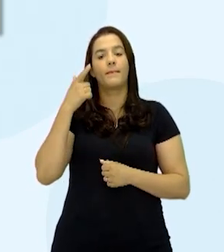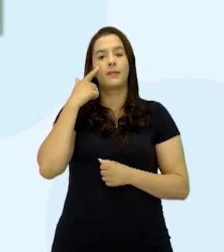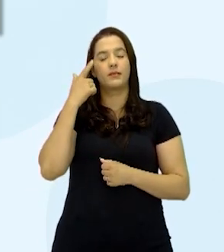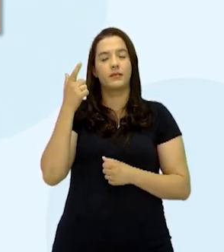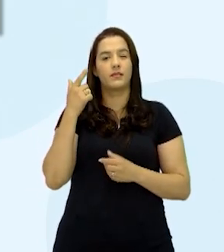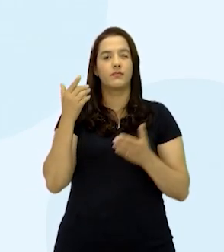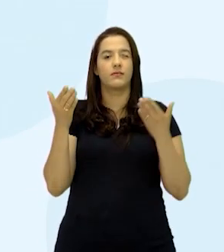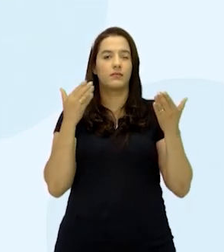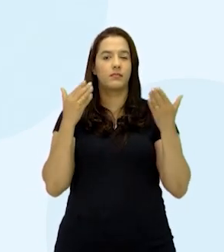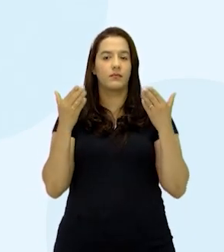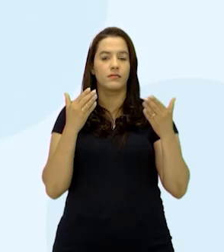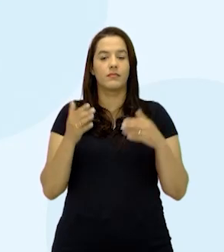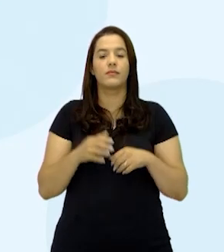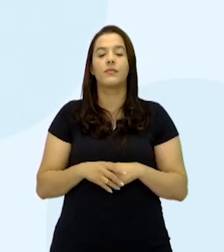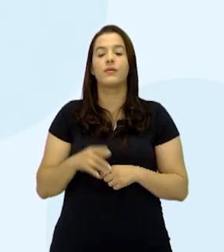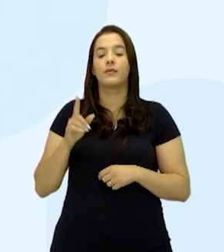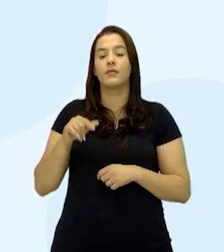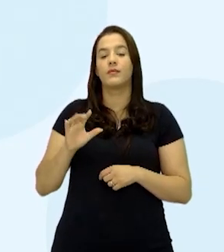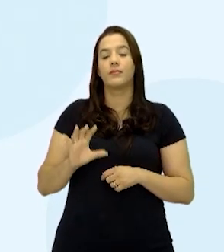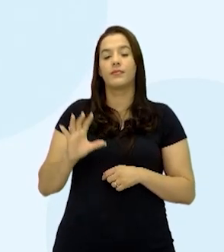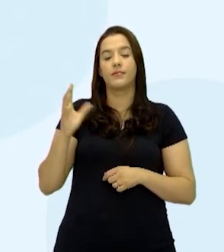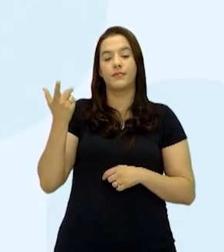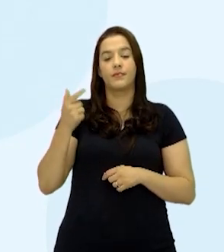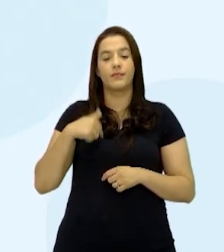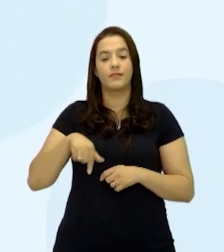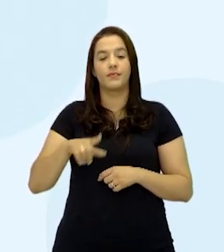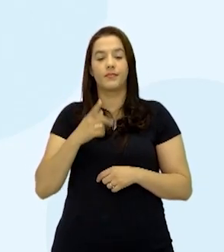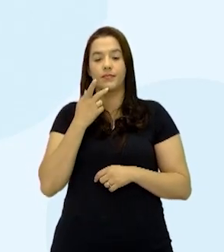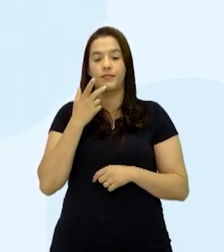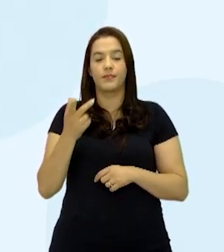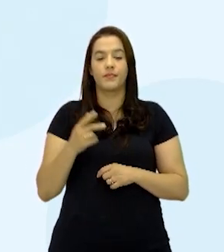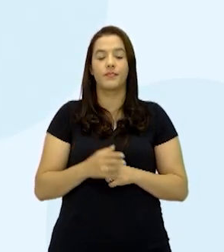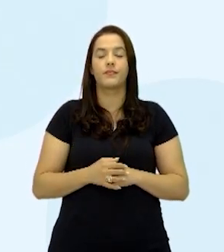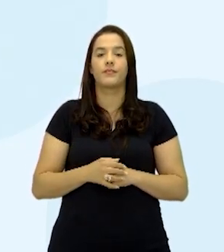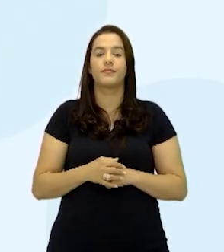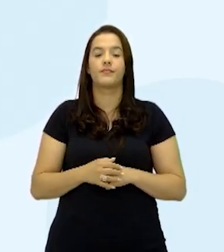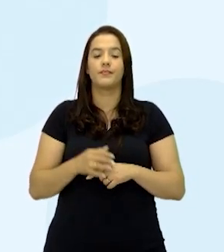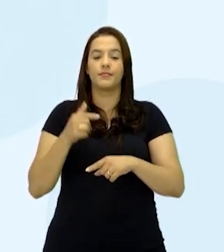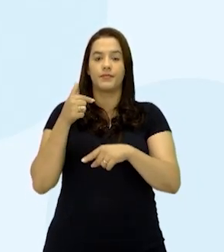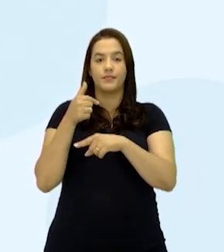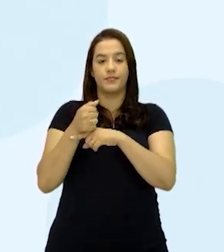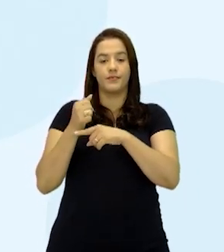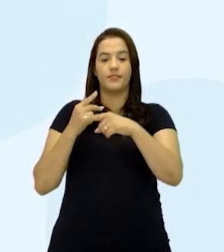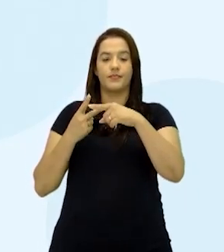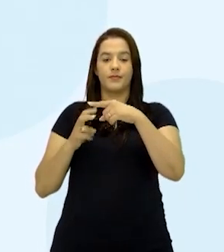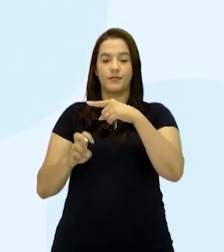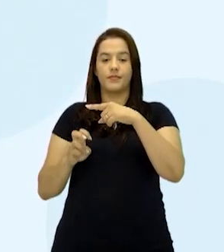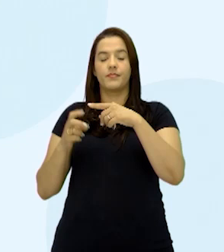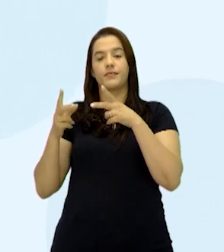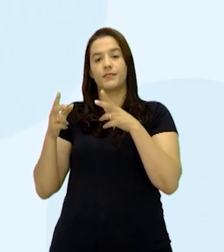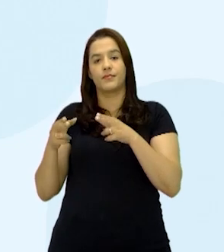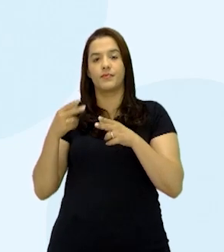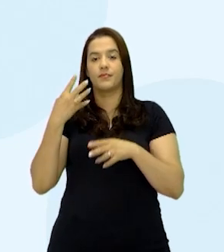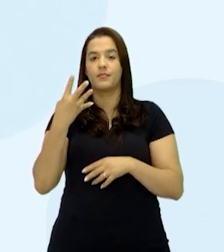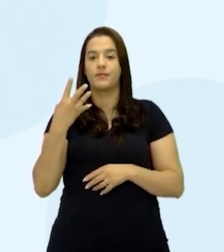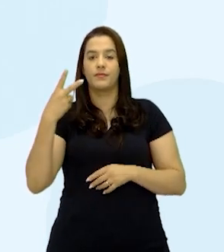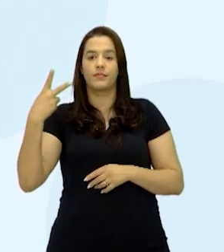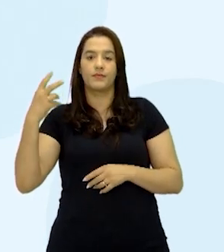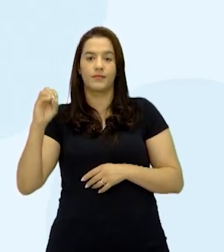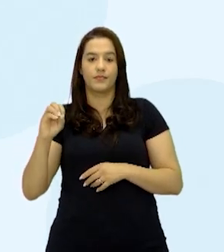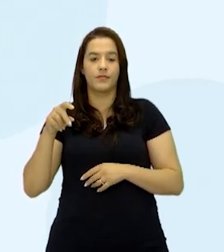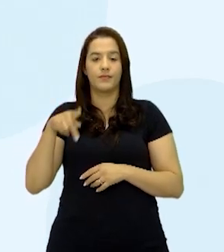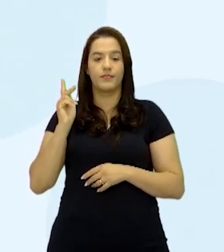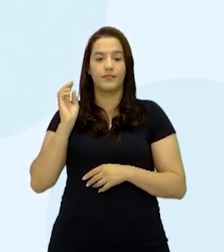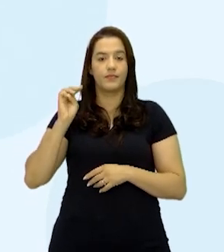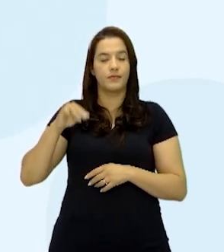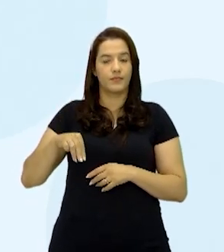proporcionalidade, olha só o que vai acontecer, Vivi. Ó. O que eu posso dizer? Ó? Eu posso dizer que 7/15 é igual a 420 quilômetros,